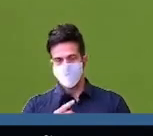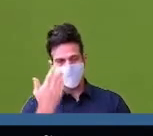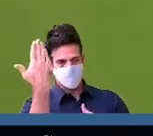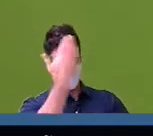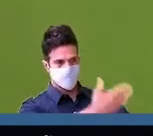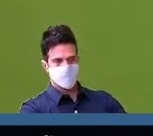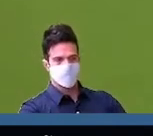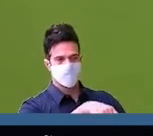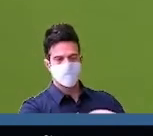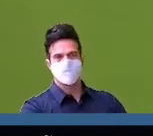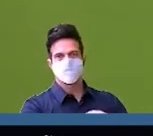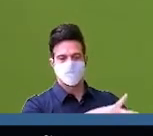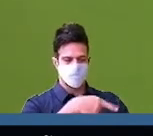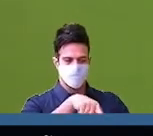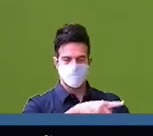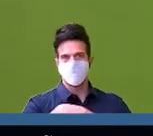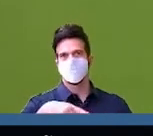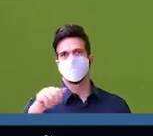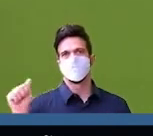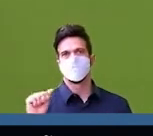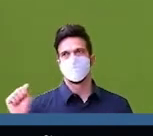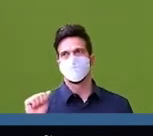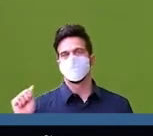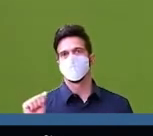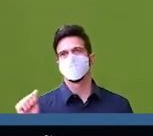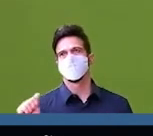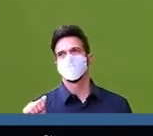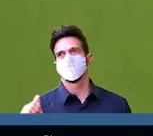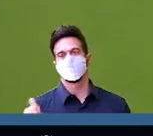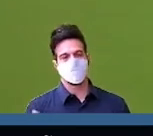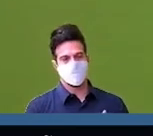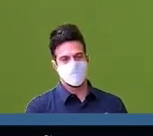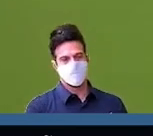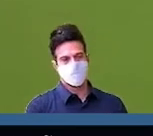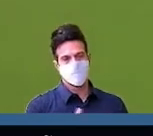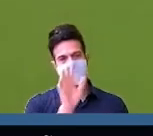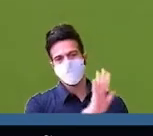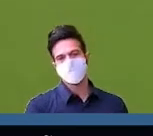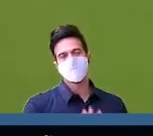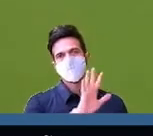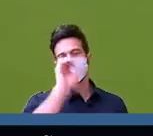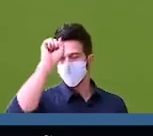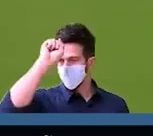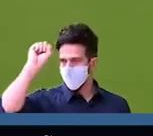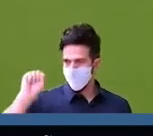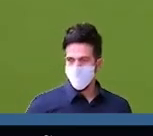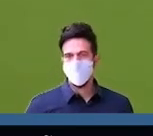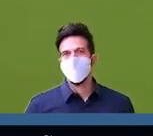com os estados da região sul e muito próximo aqui do Paraguai e